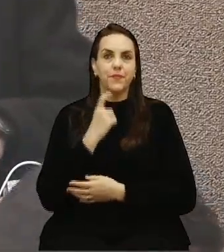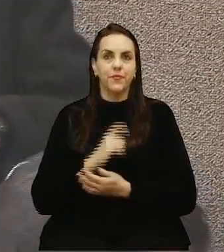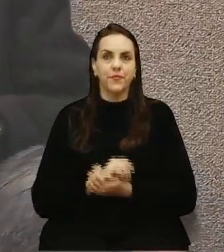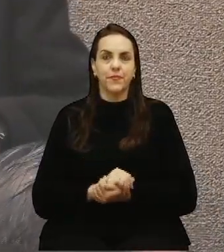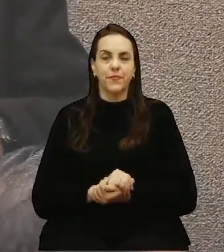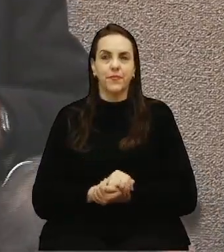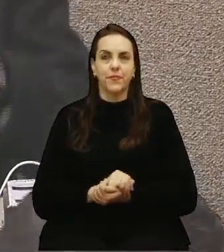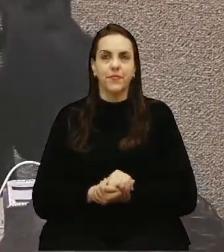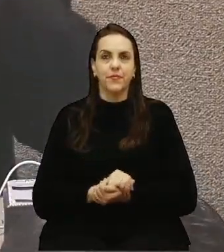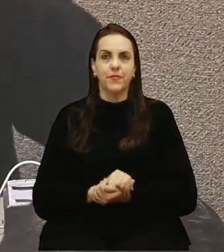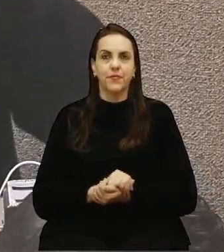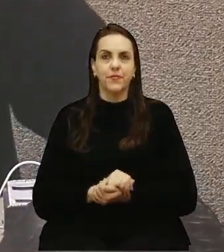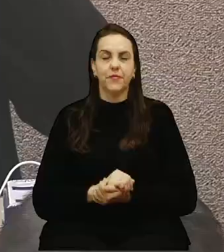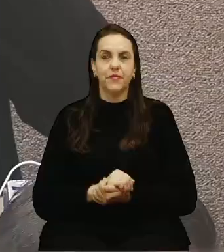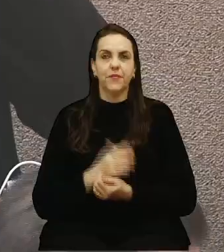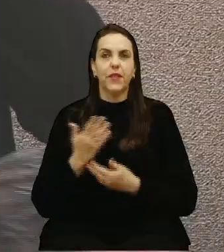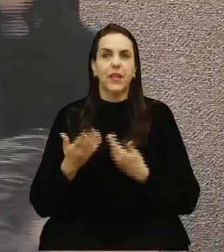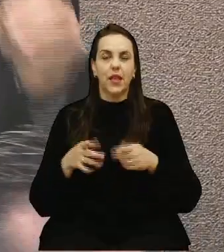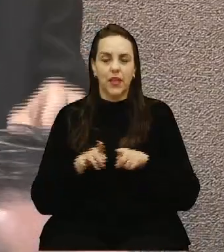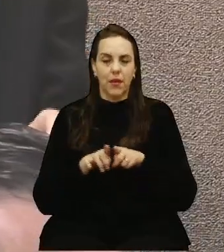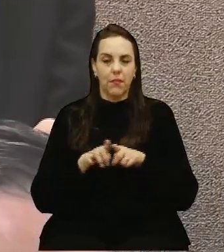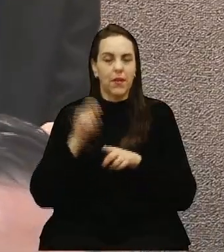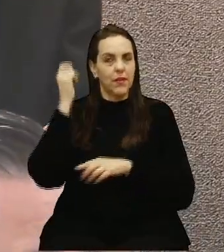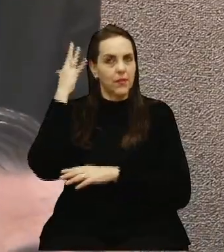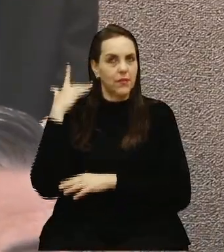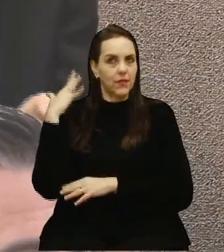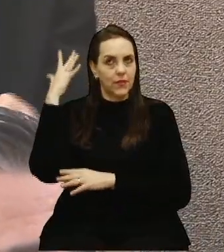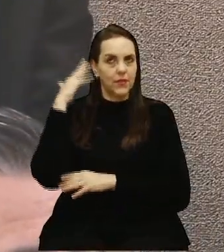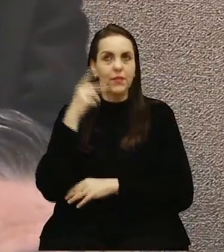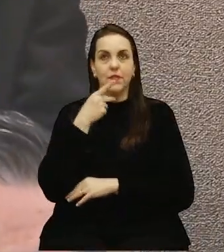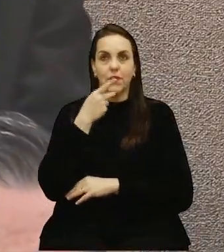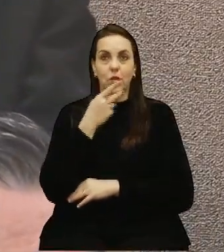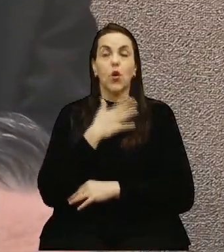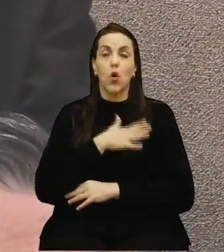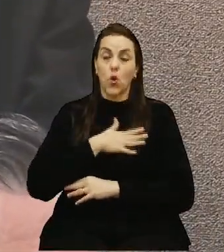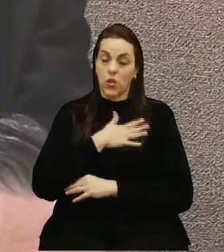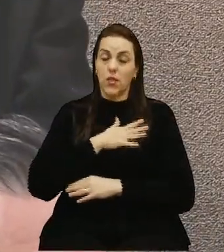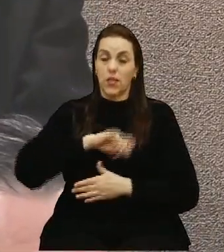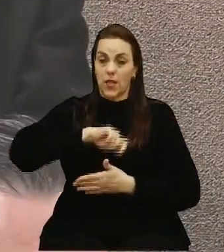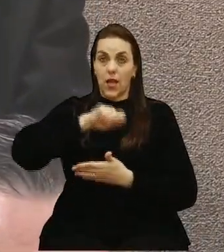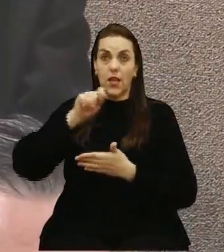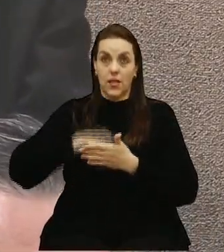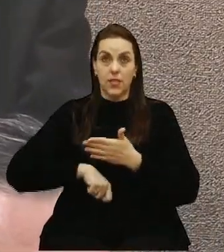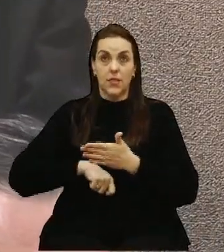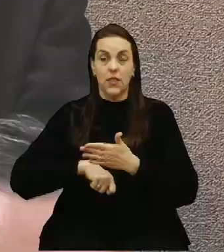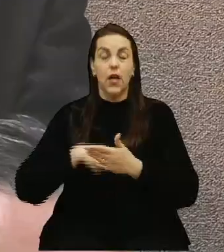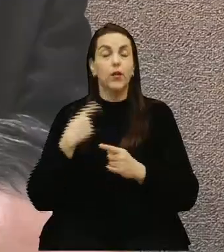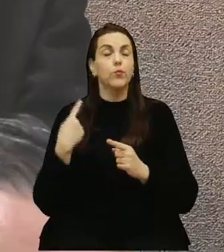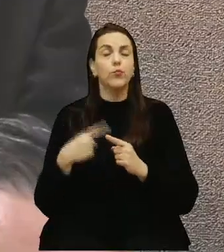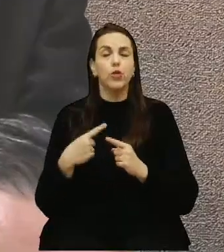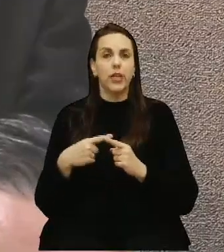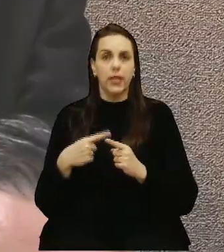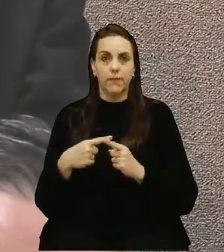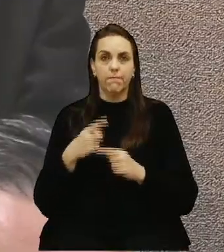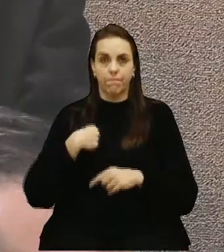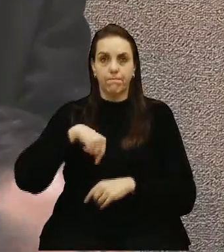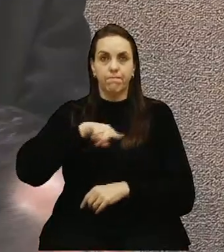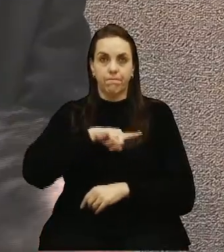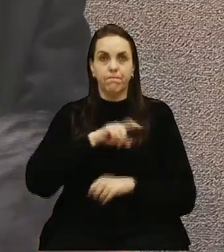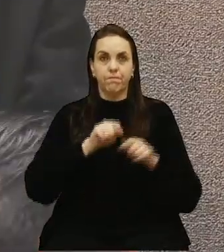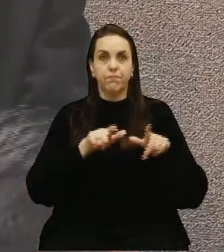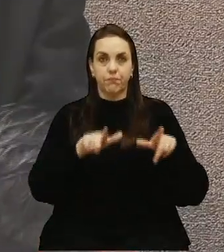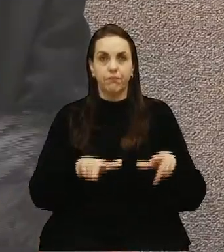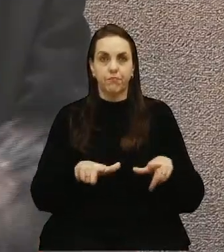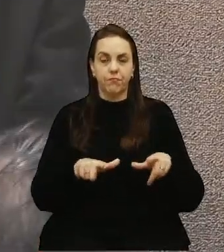quanto a vereadora Daiane falou, eu gostaria de poder ter assinado, porque os nossos gabinetes, acho que foi unânime, né?